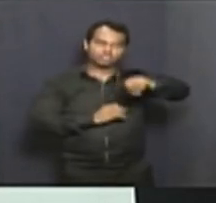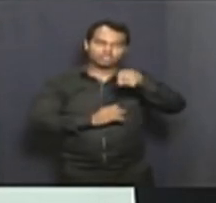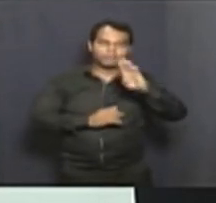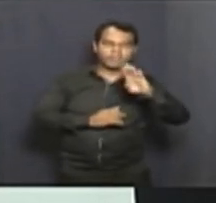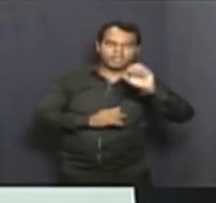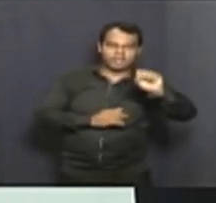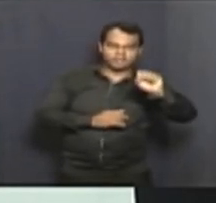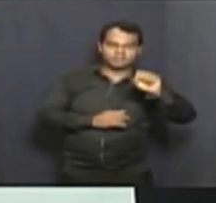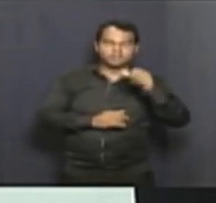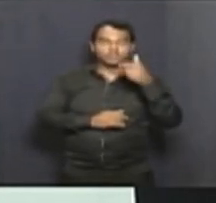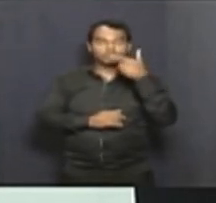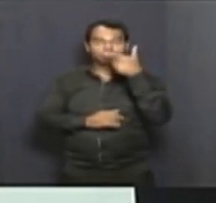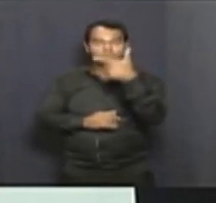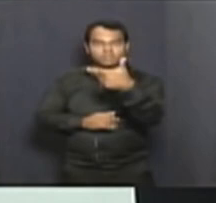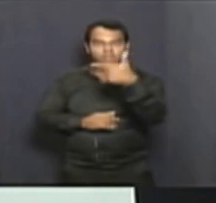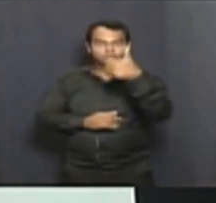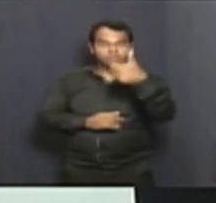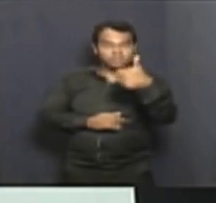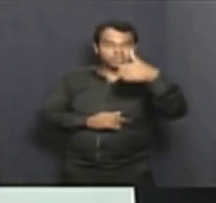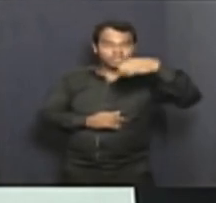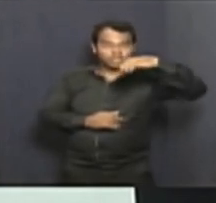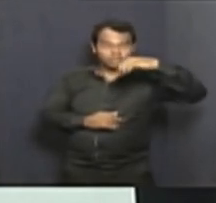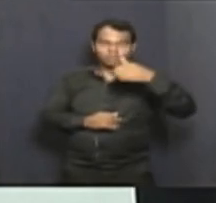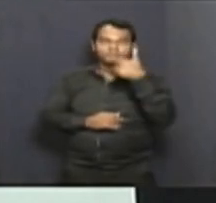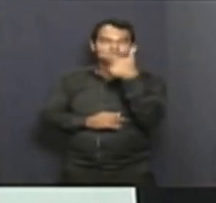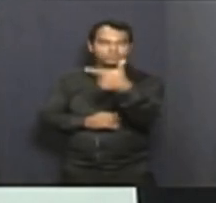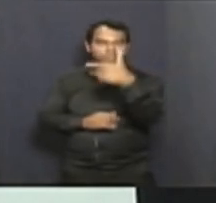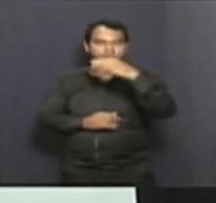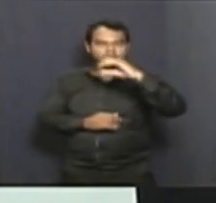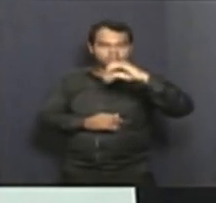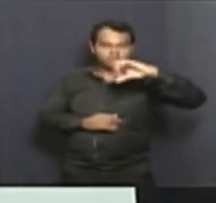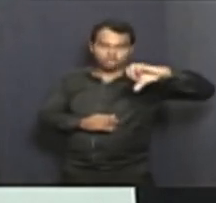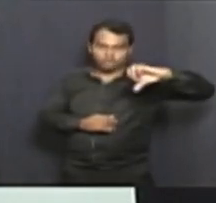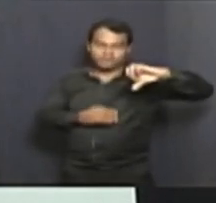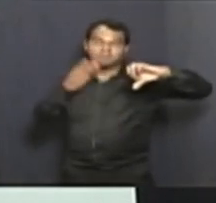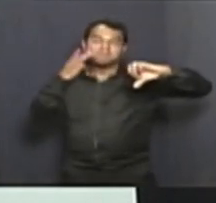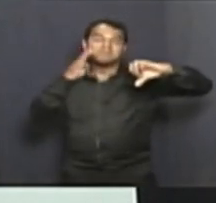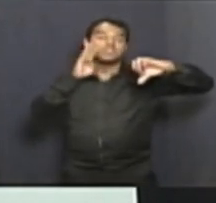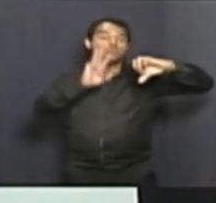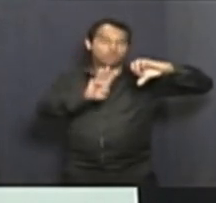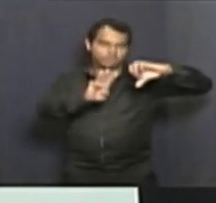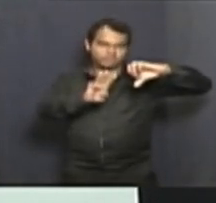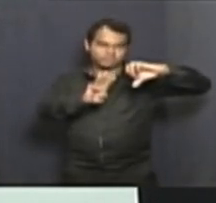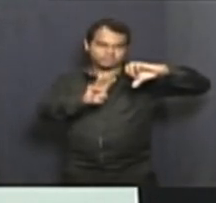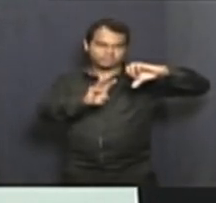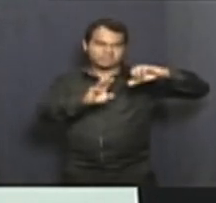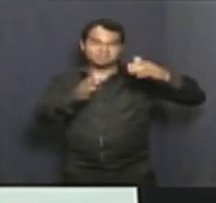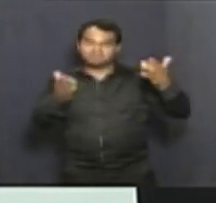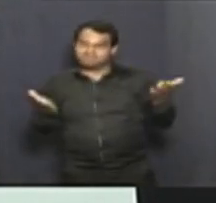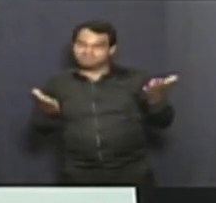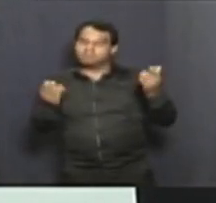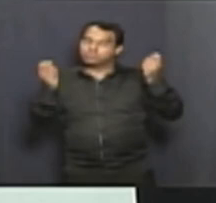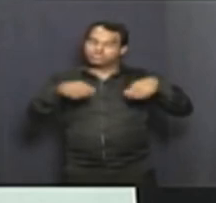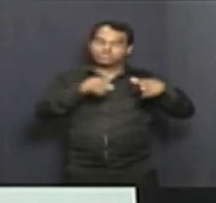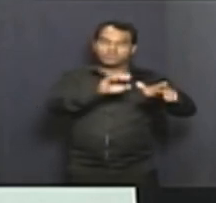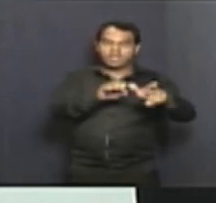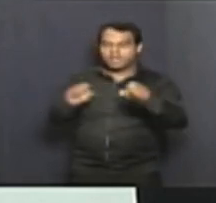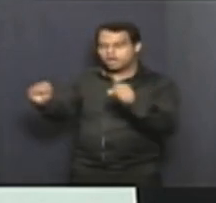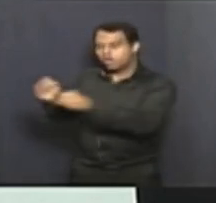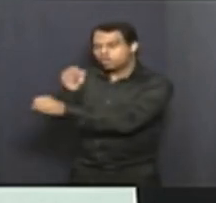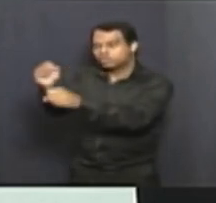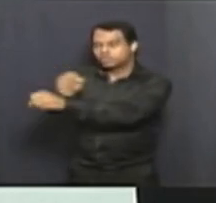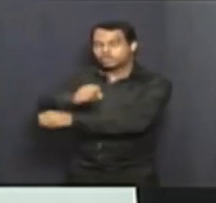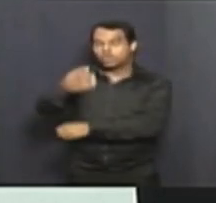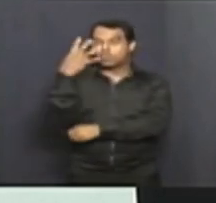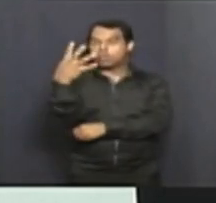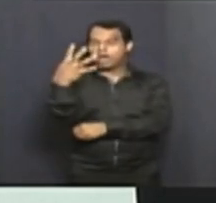de 209 milhões de reais eleitor daria para construir quatro hospitais regionais